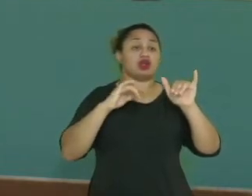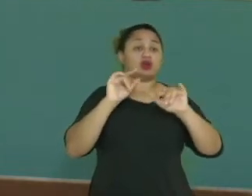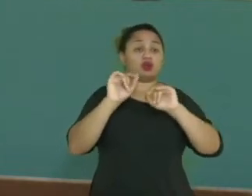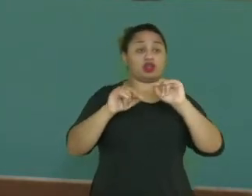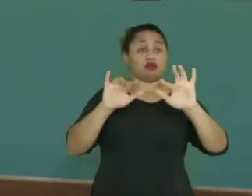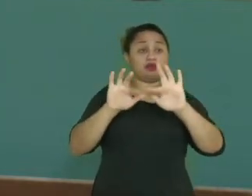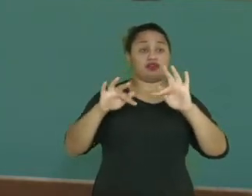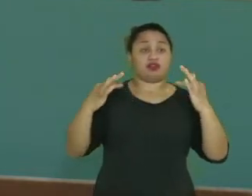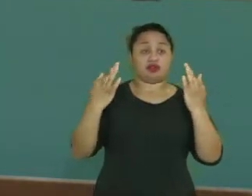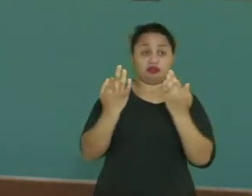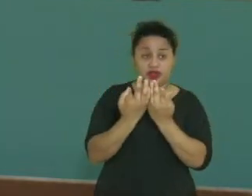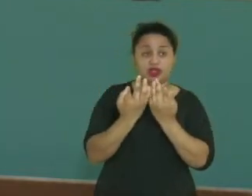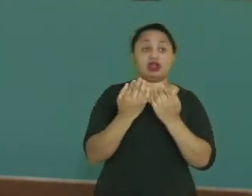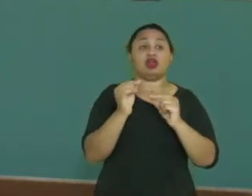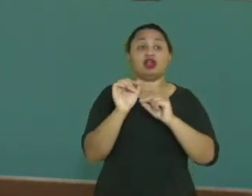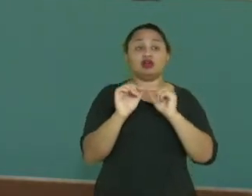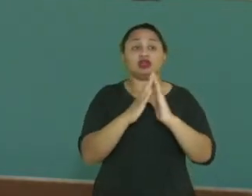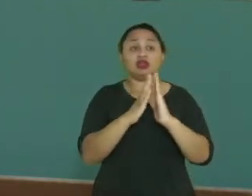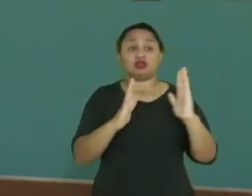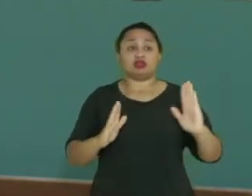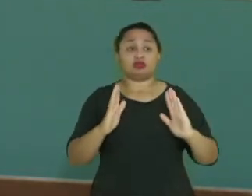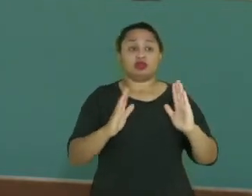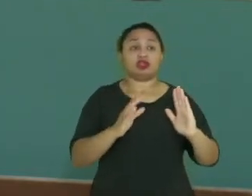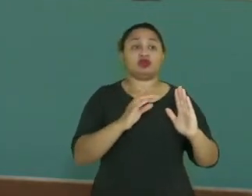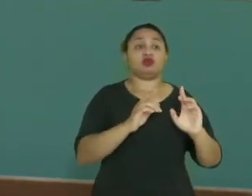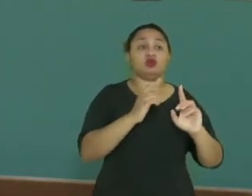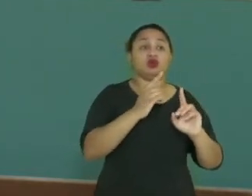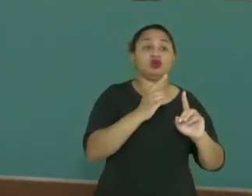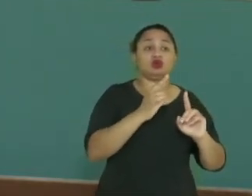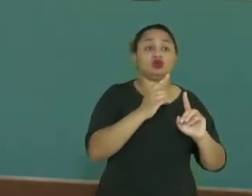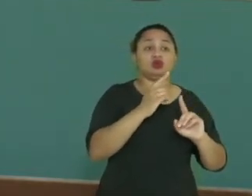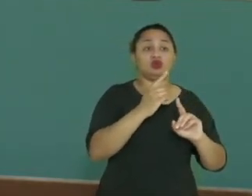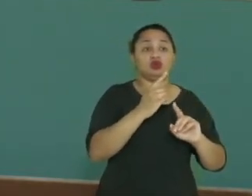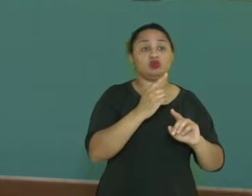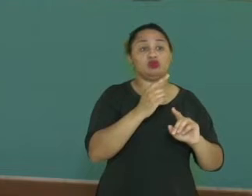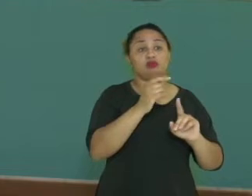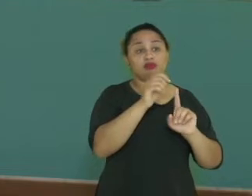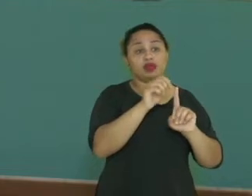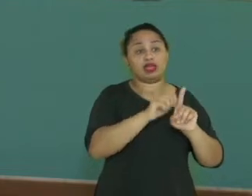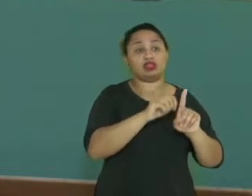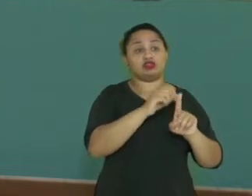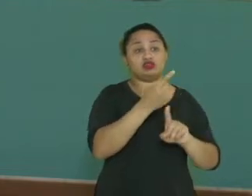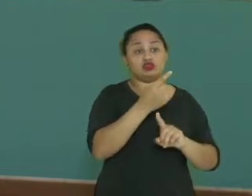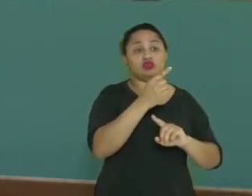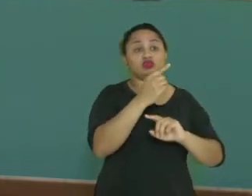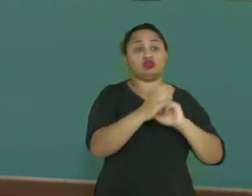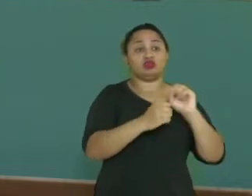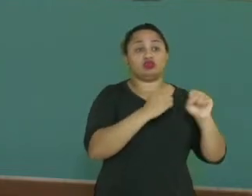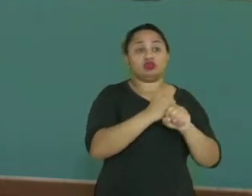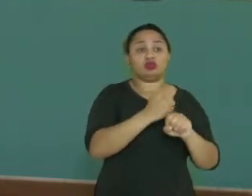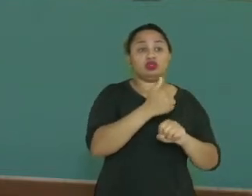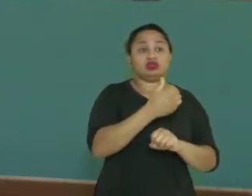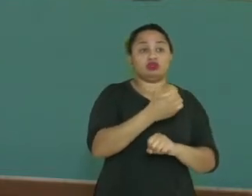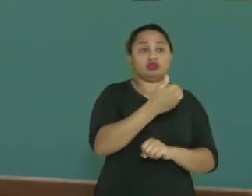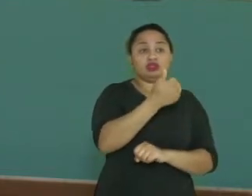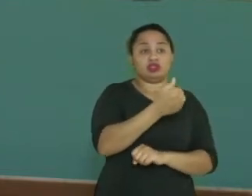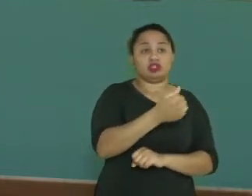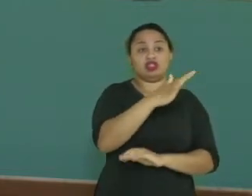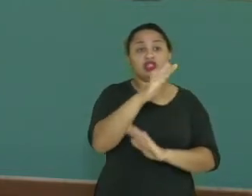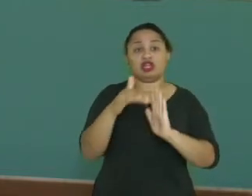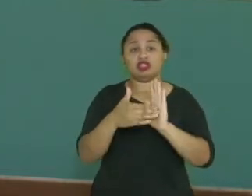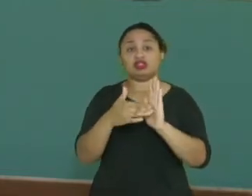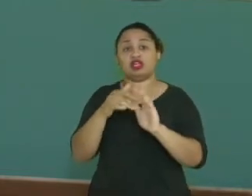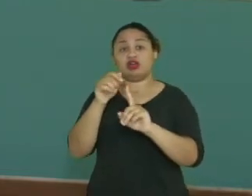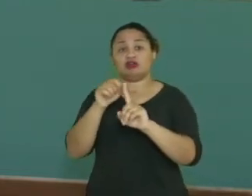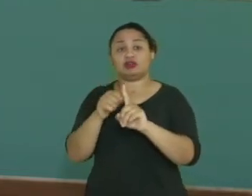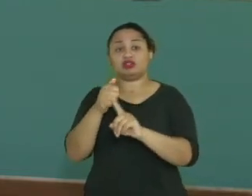de uma família, ali, ó, de 1 do aqui barra 16 a 12 barra 16, né?